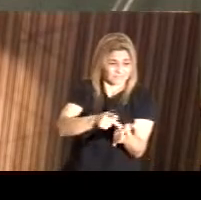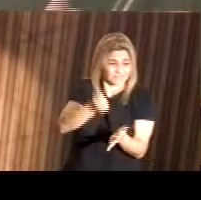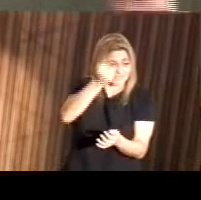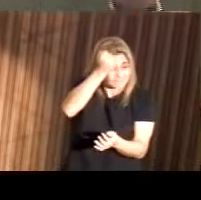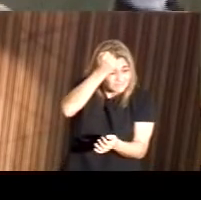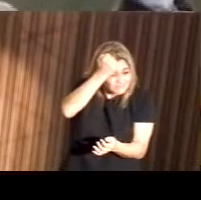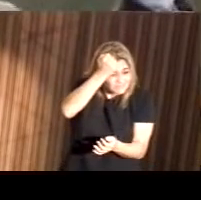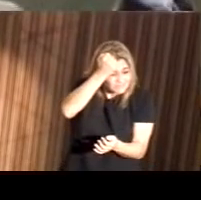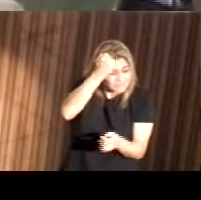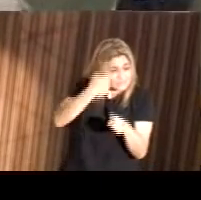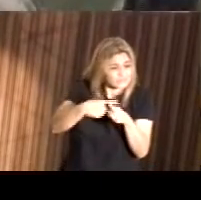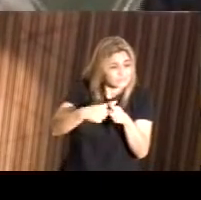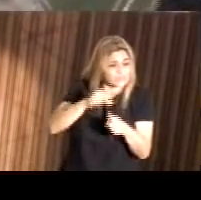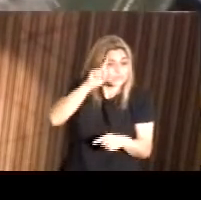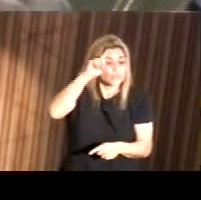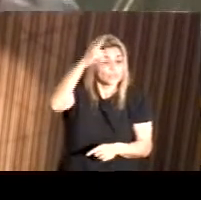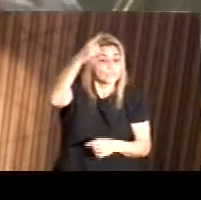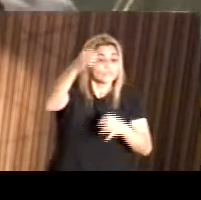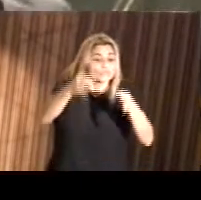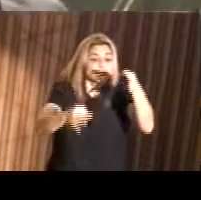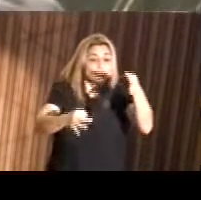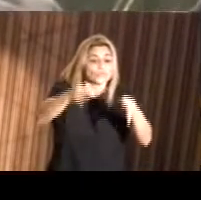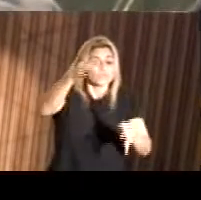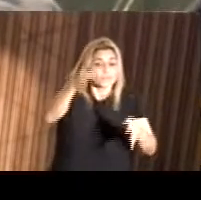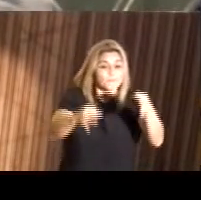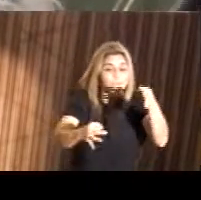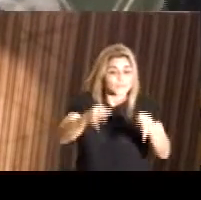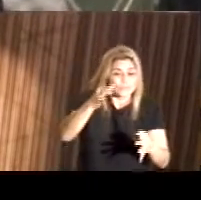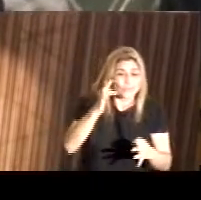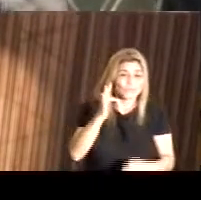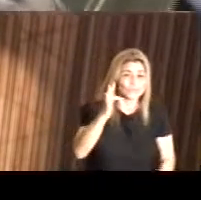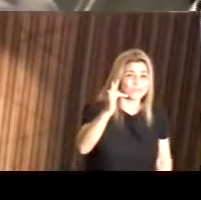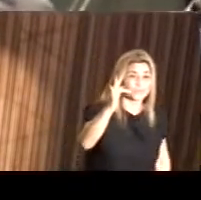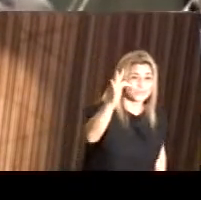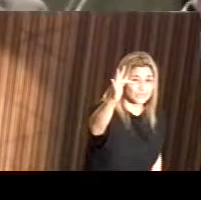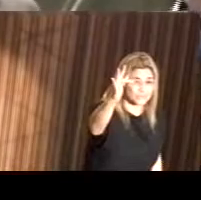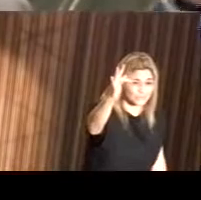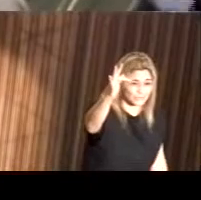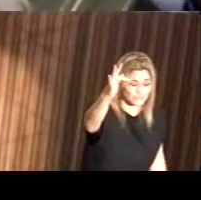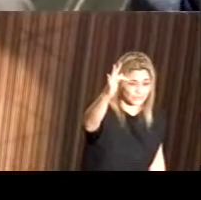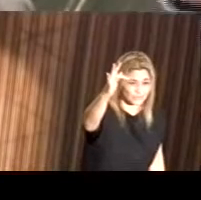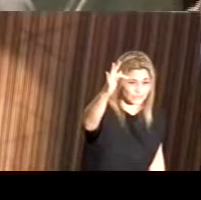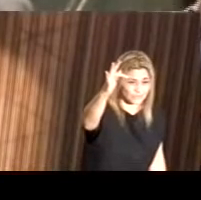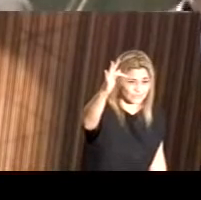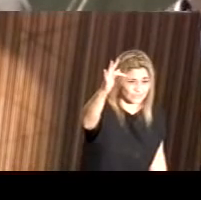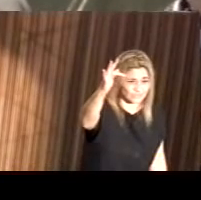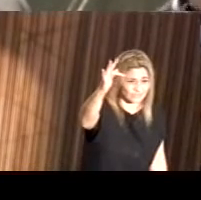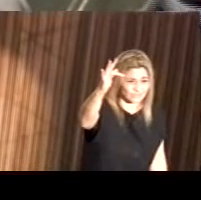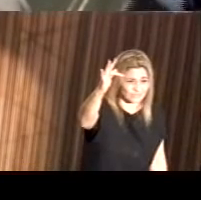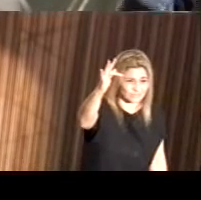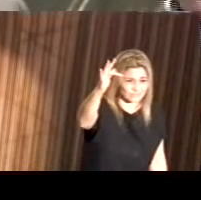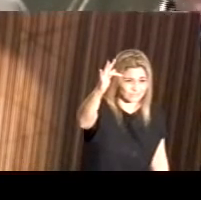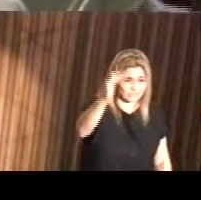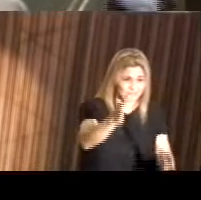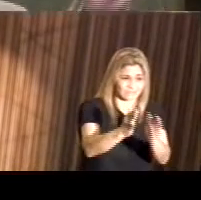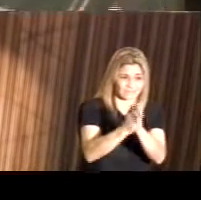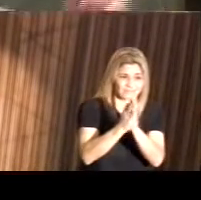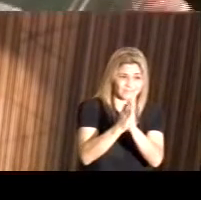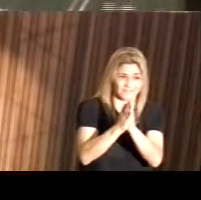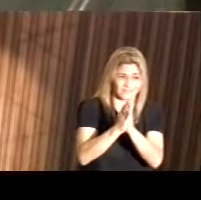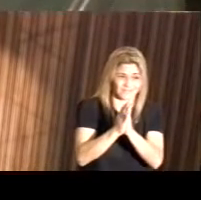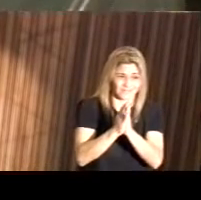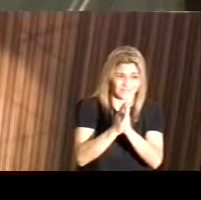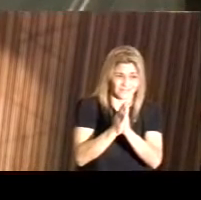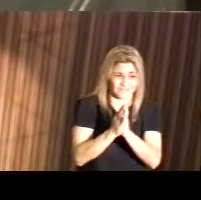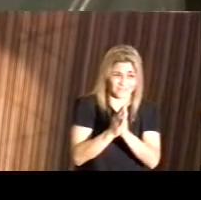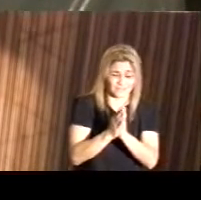que o dia do julgamento deste mundo não coincida com o dia do meu